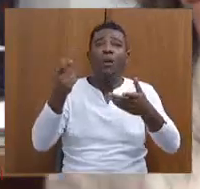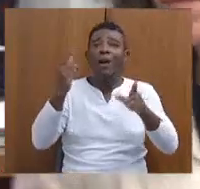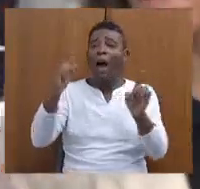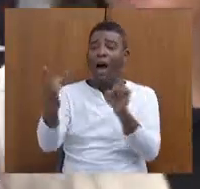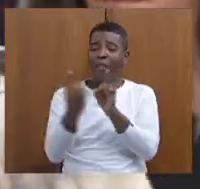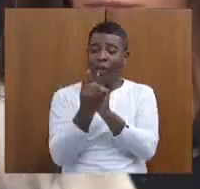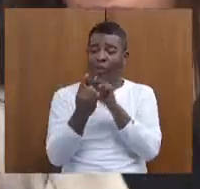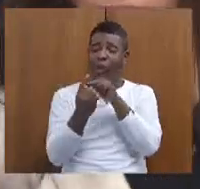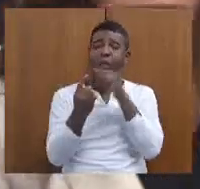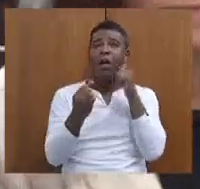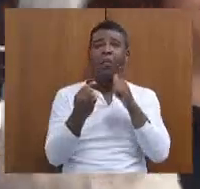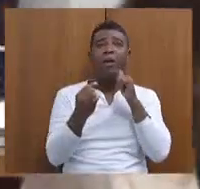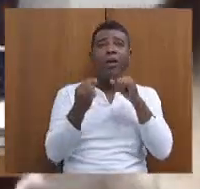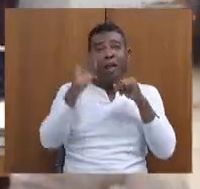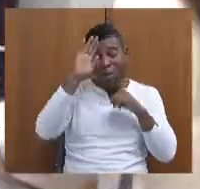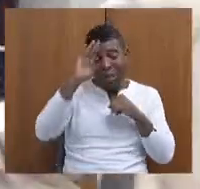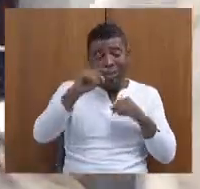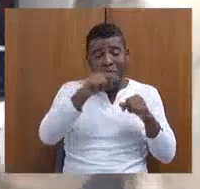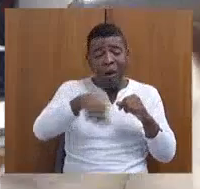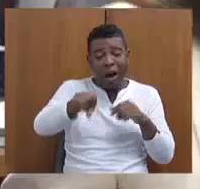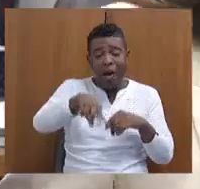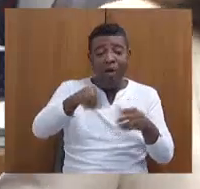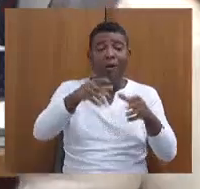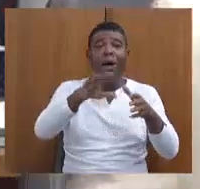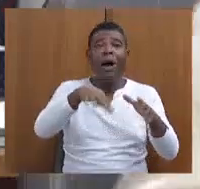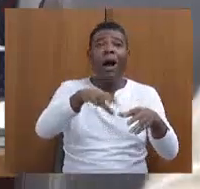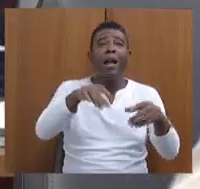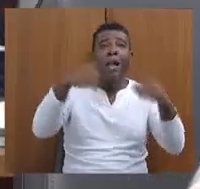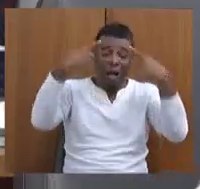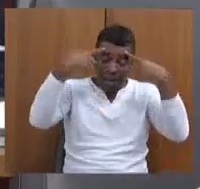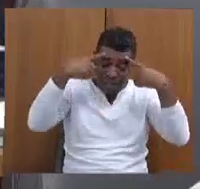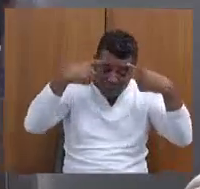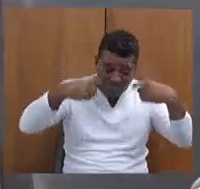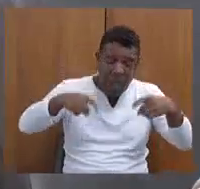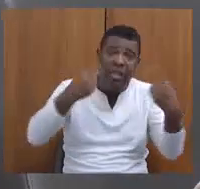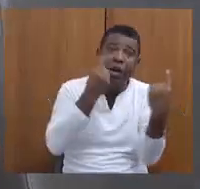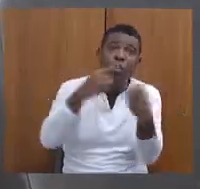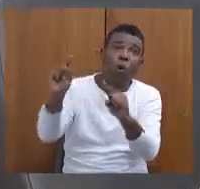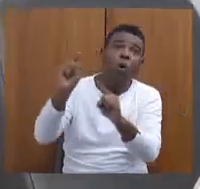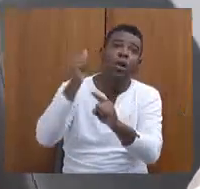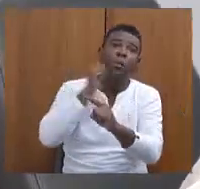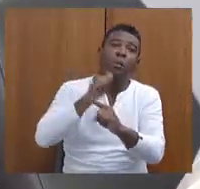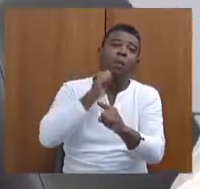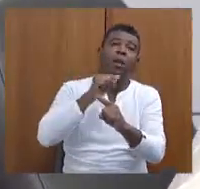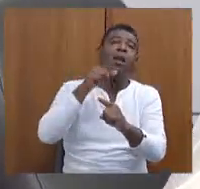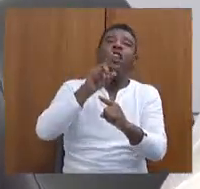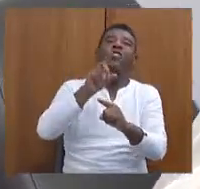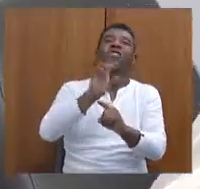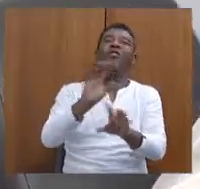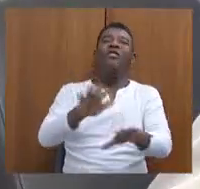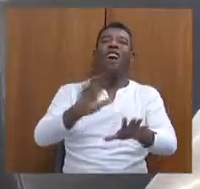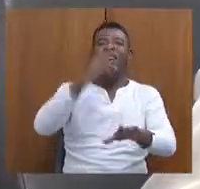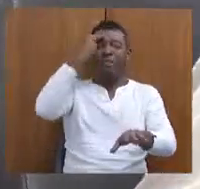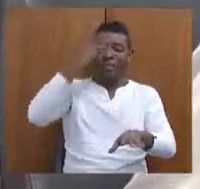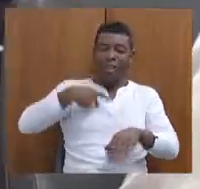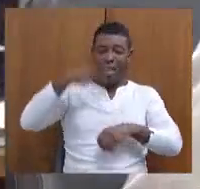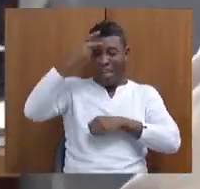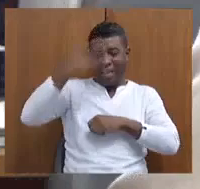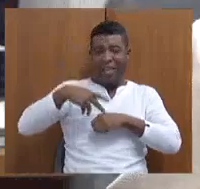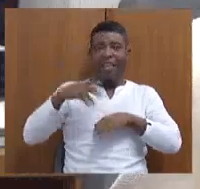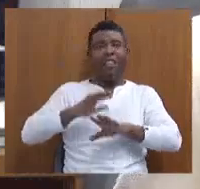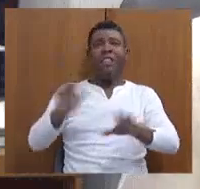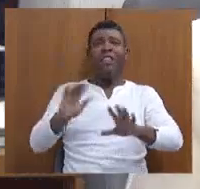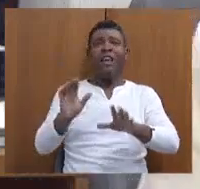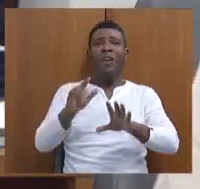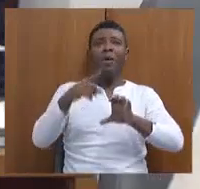incidência de violência contra elas então é sobre o debate de violência contra mulher não é esse emancipação não é empreendedorismo da mulher é